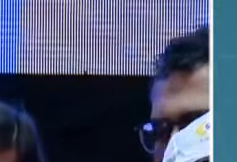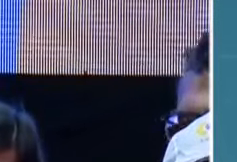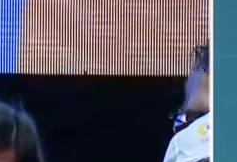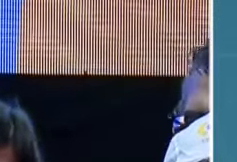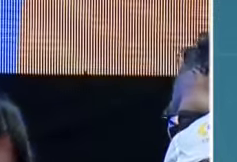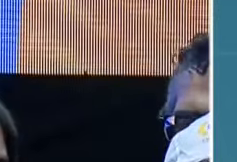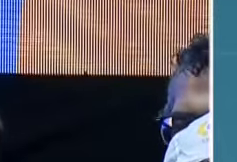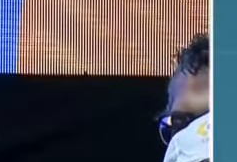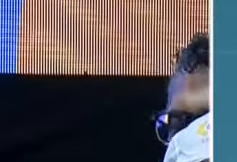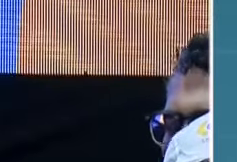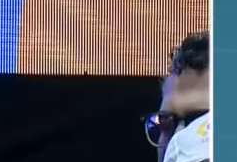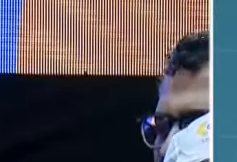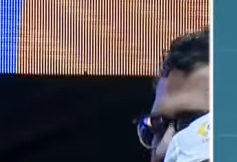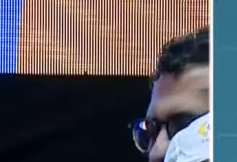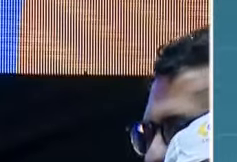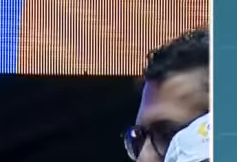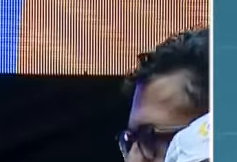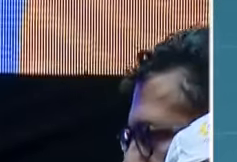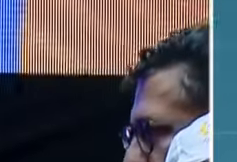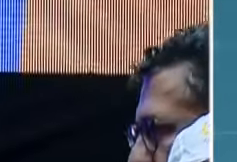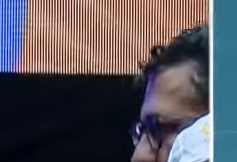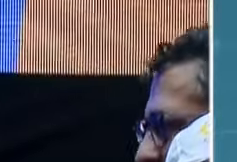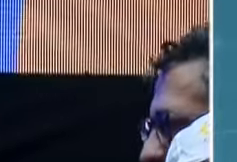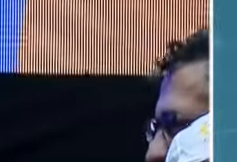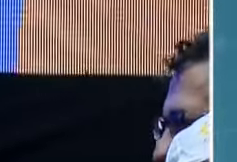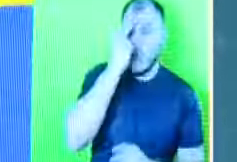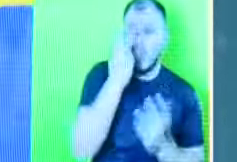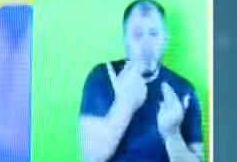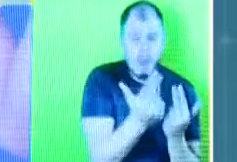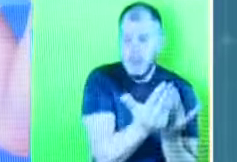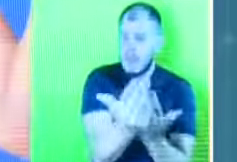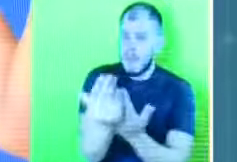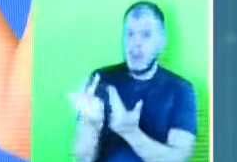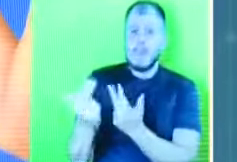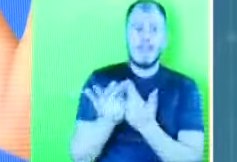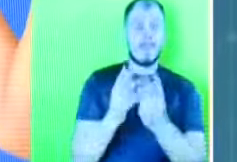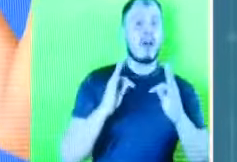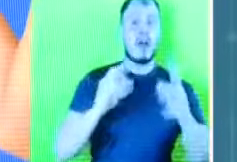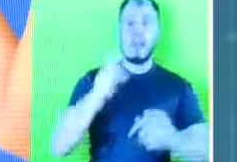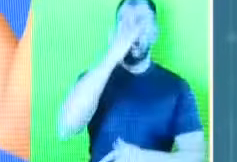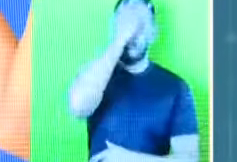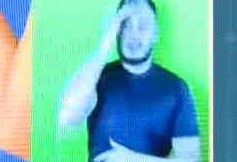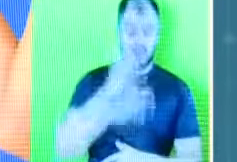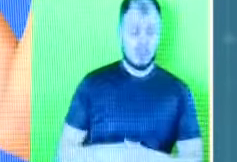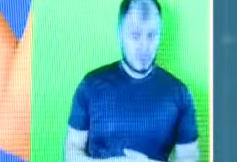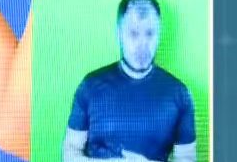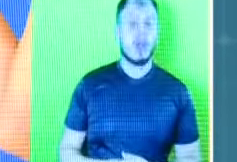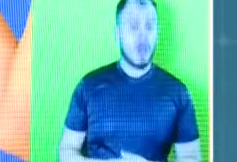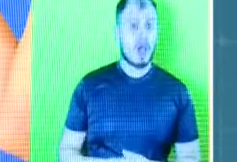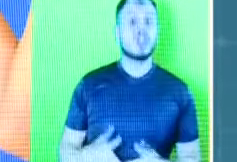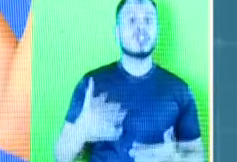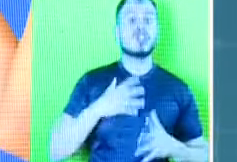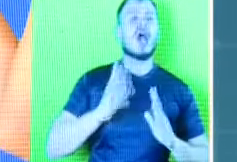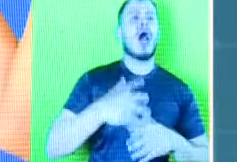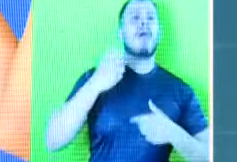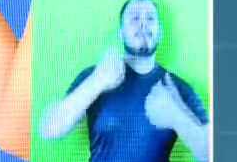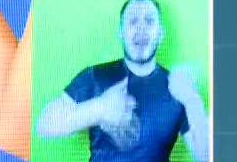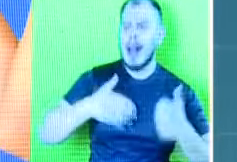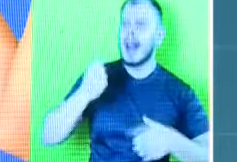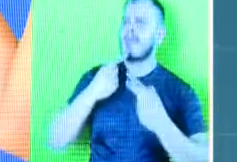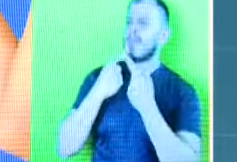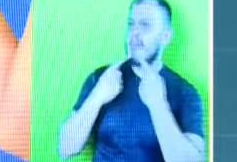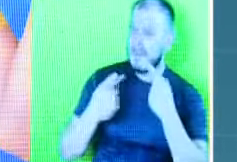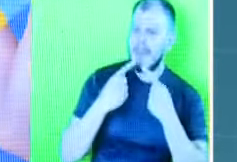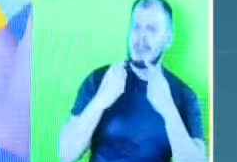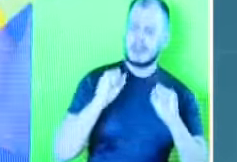anual para que a permanência nas escolas aumente e que a evasão Então por consequência diminua nesse evento